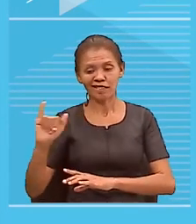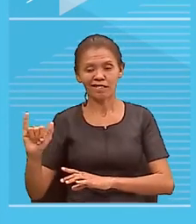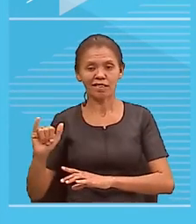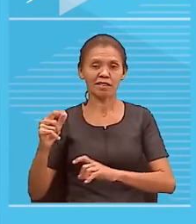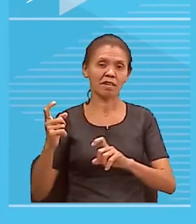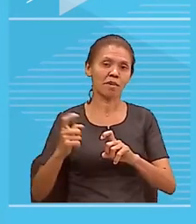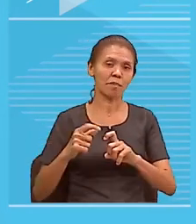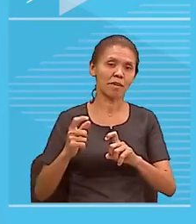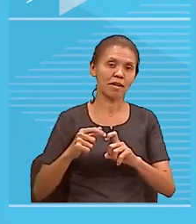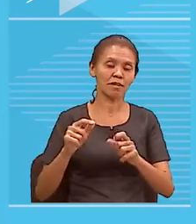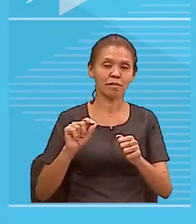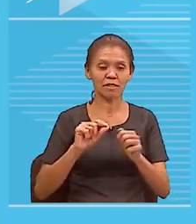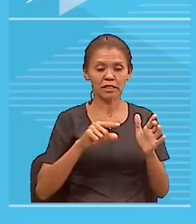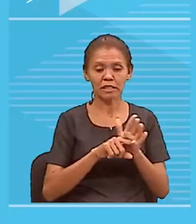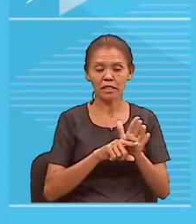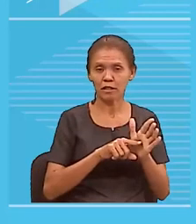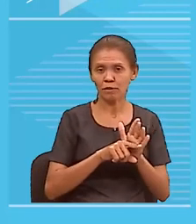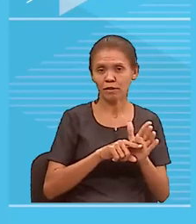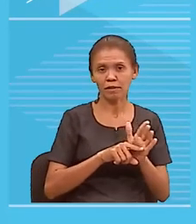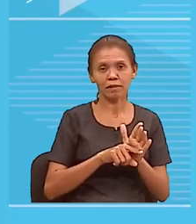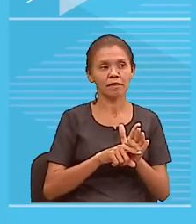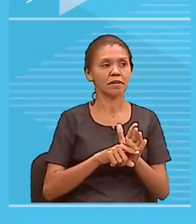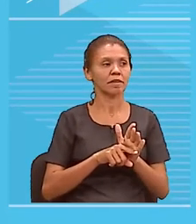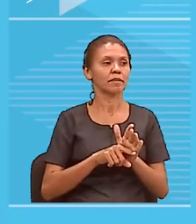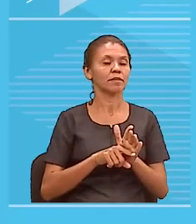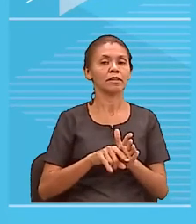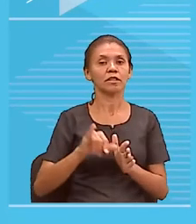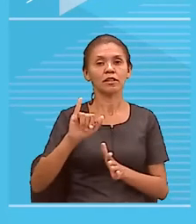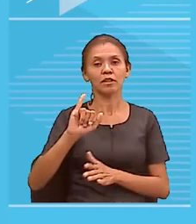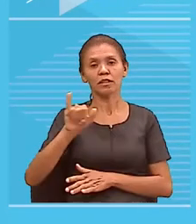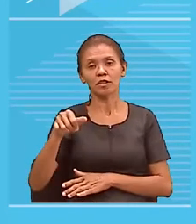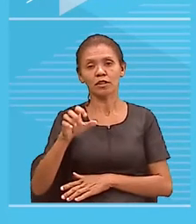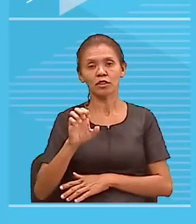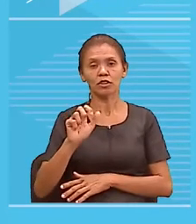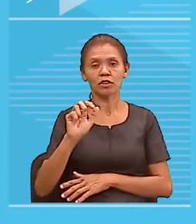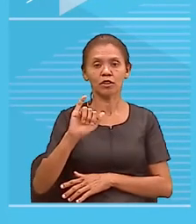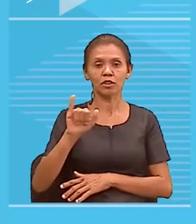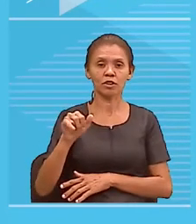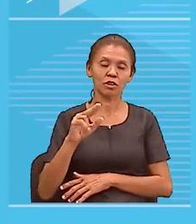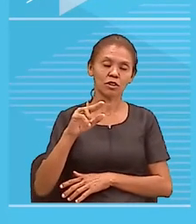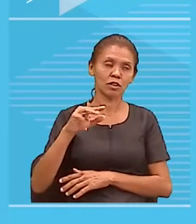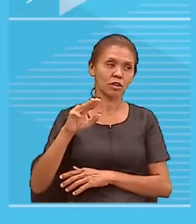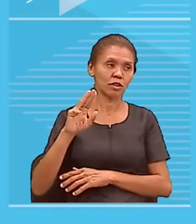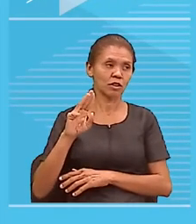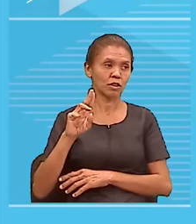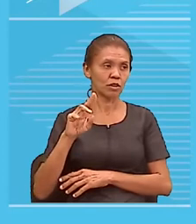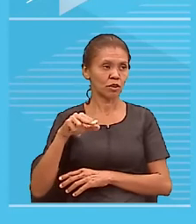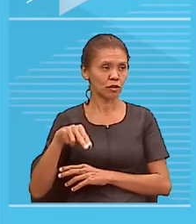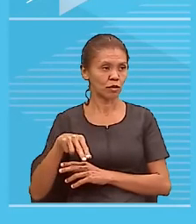viu para fazer o exame em jejum os adoçantes artificiais